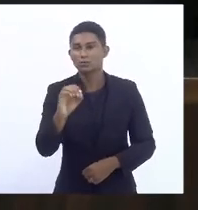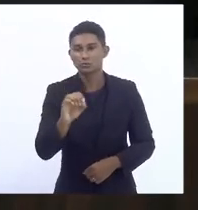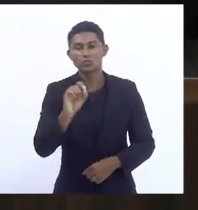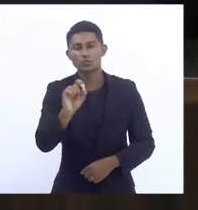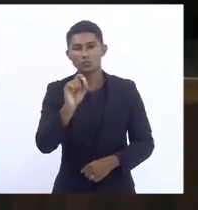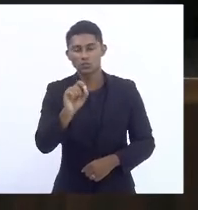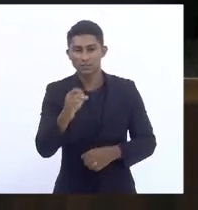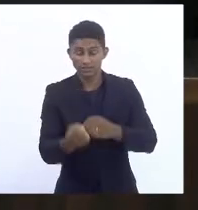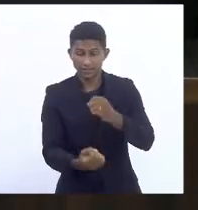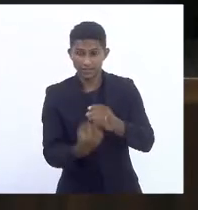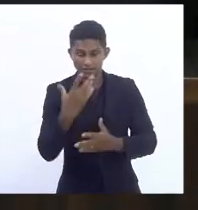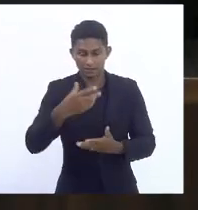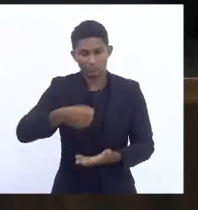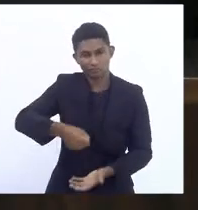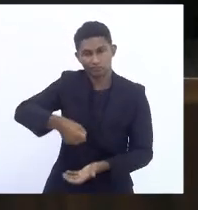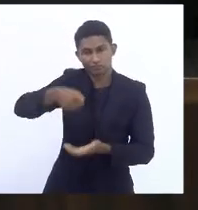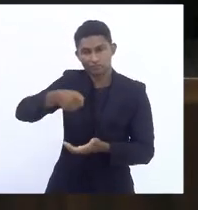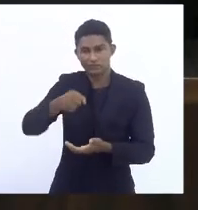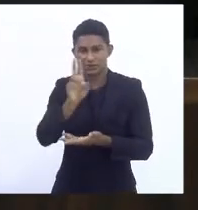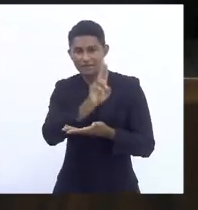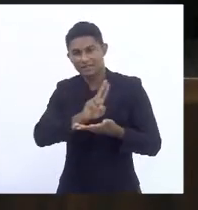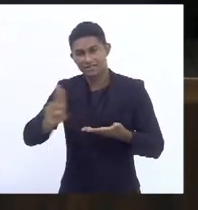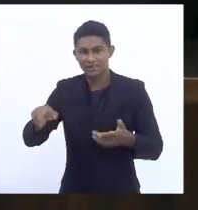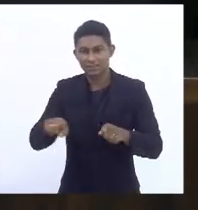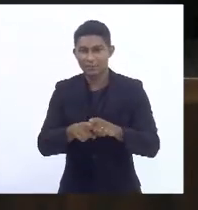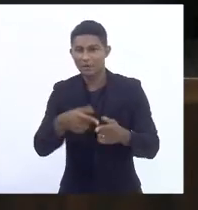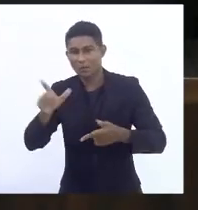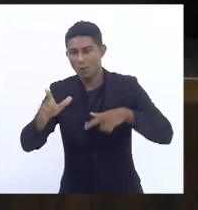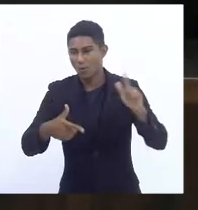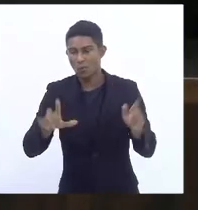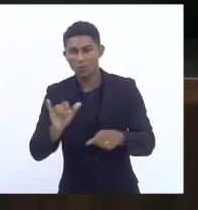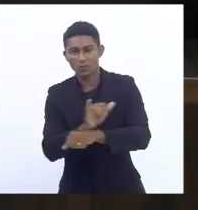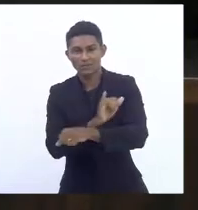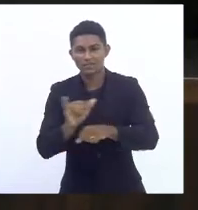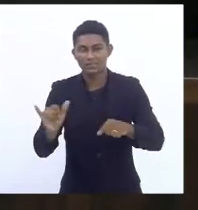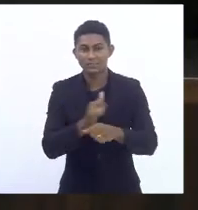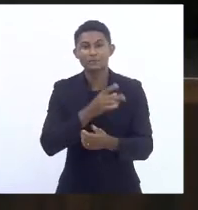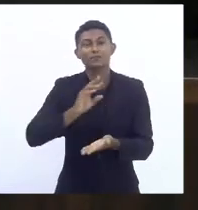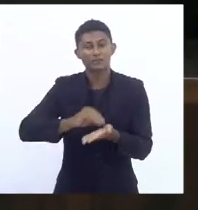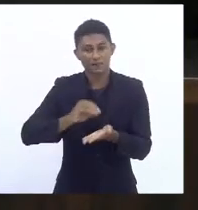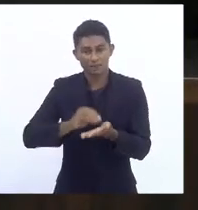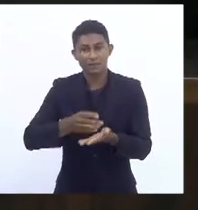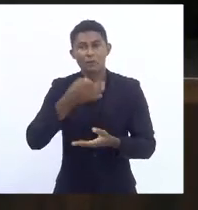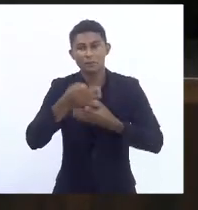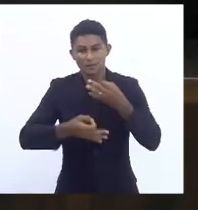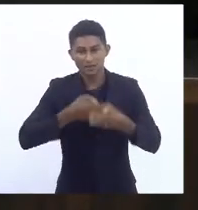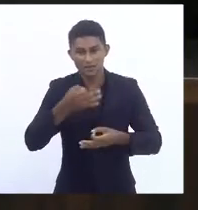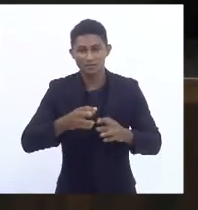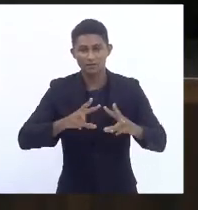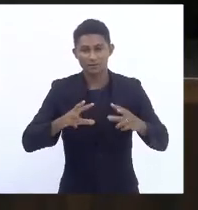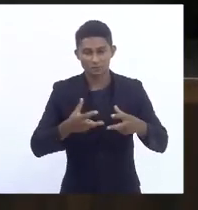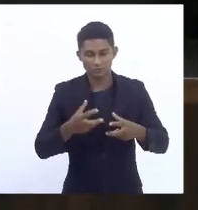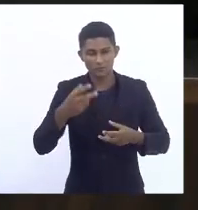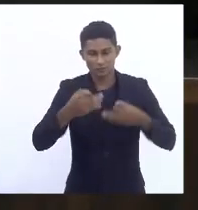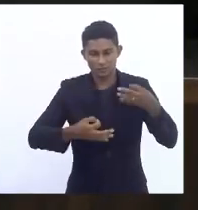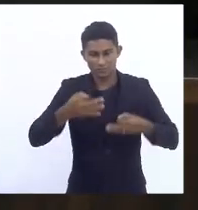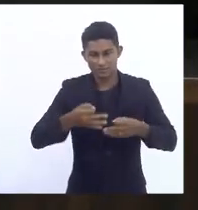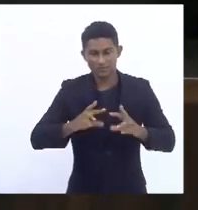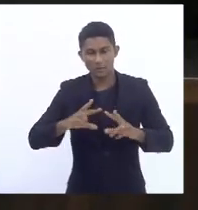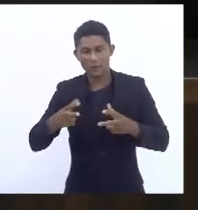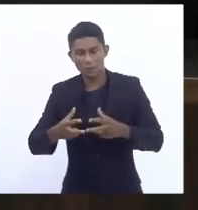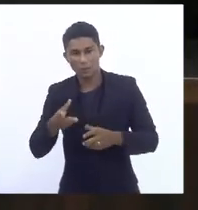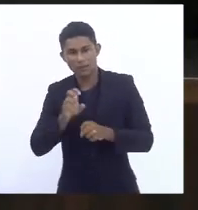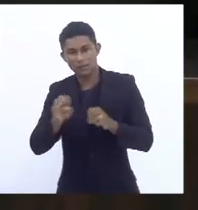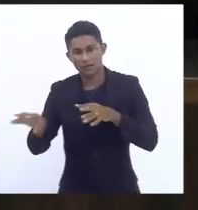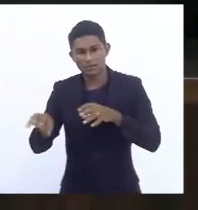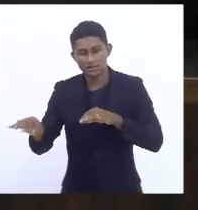bolsa universitária e da outras providências. Pendente de parecer das Comissões de Constituição e Justiça, Educação, de Ciência e Tecnologia, de